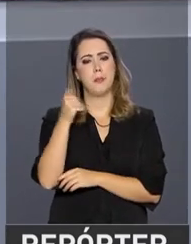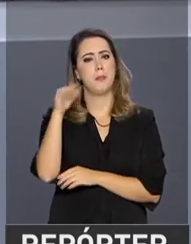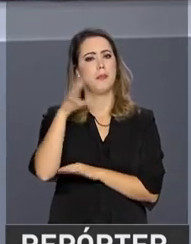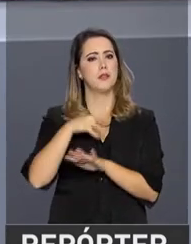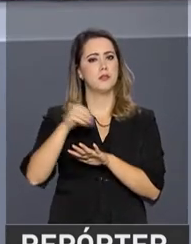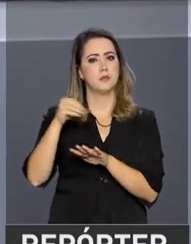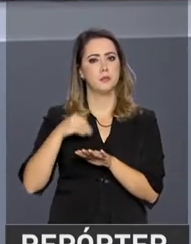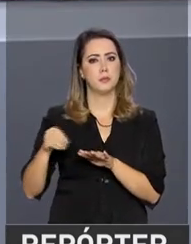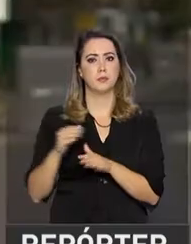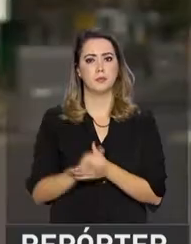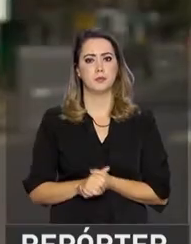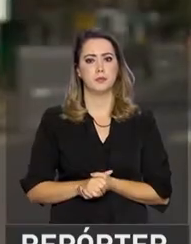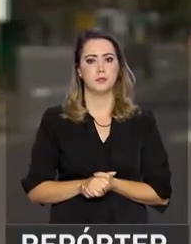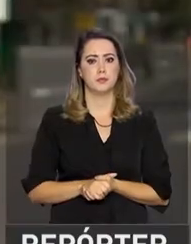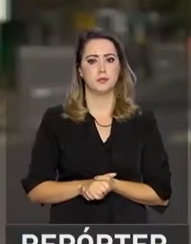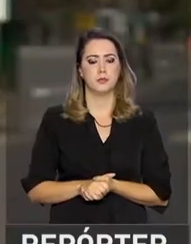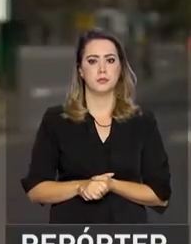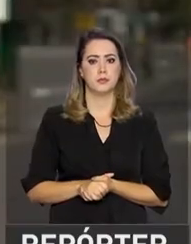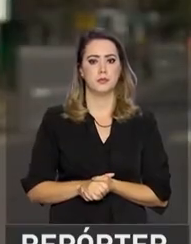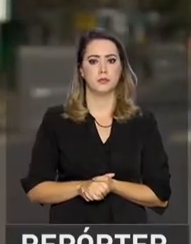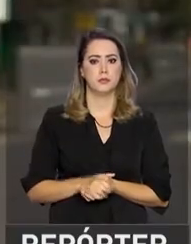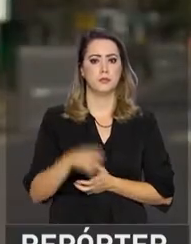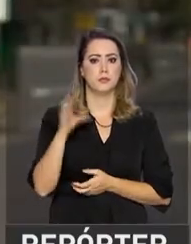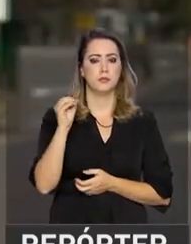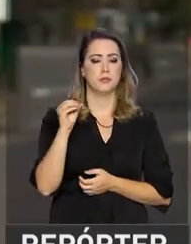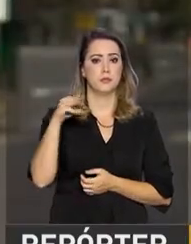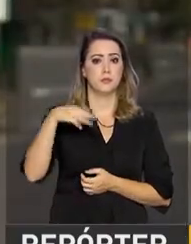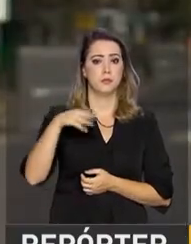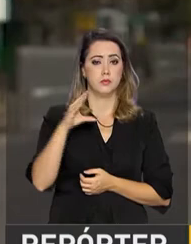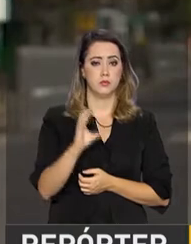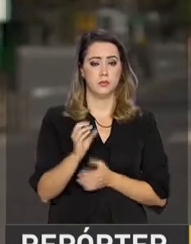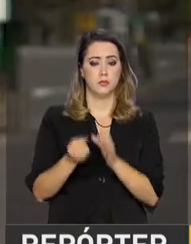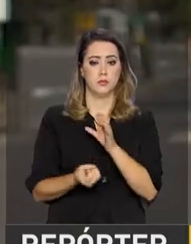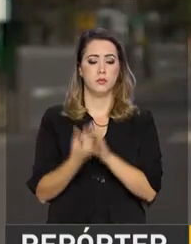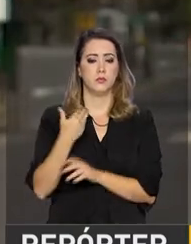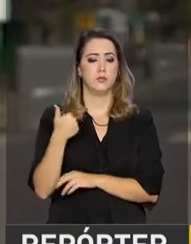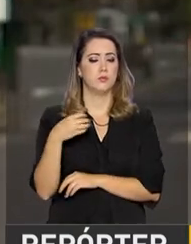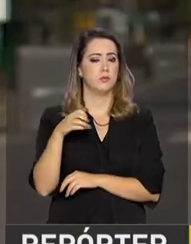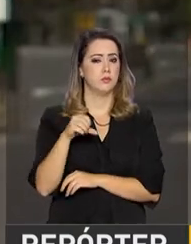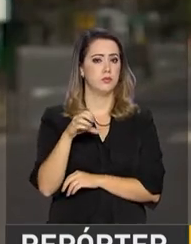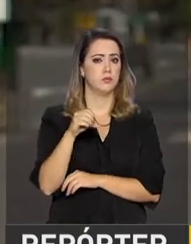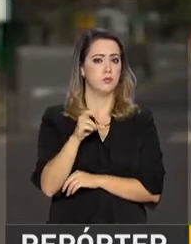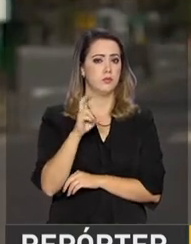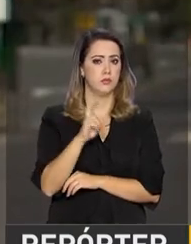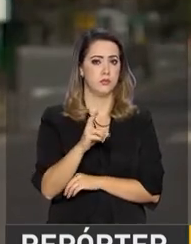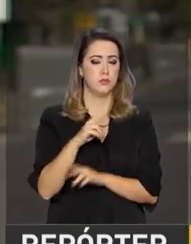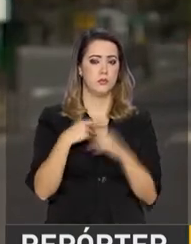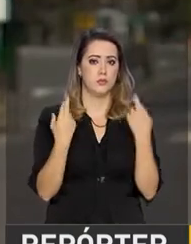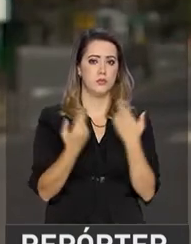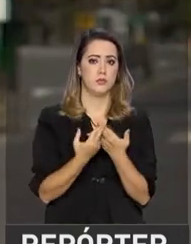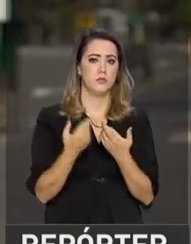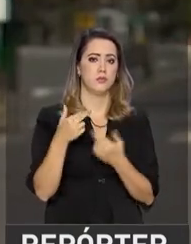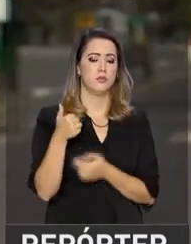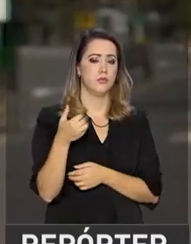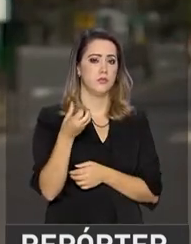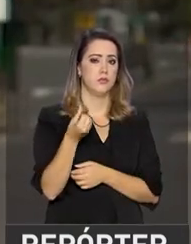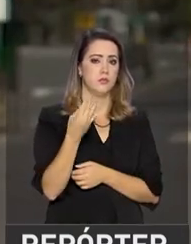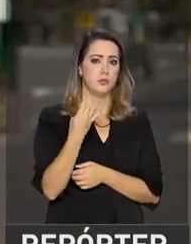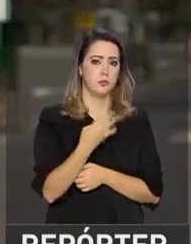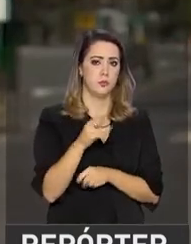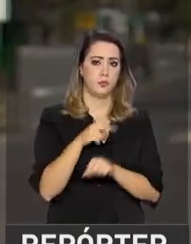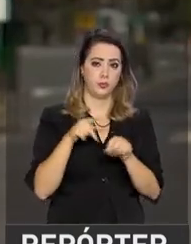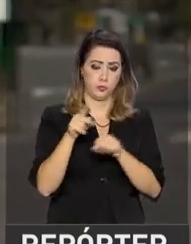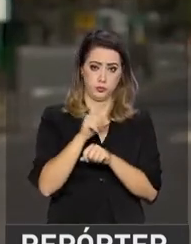informações a organização mundial do comércio foi criada em 1995 reúne 164 países